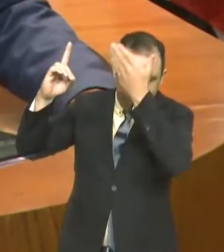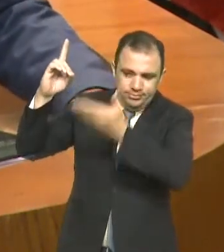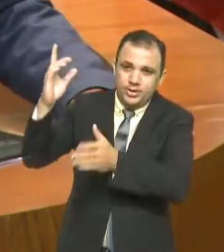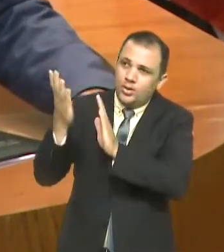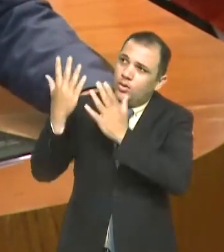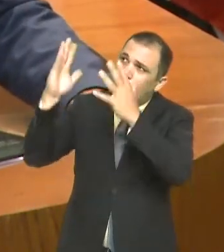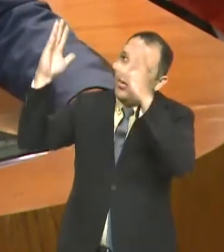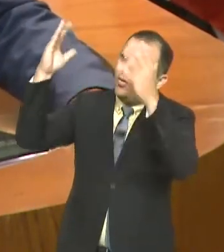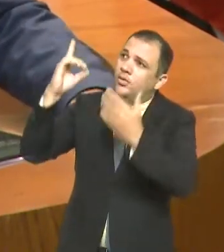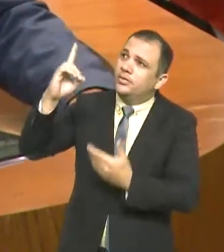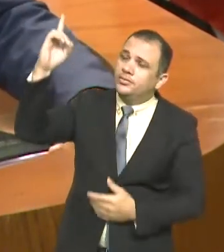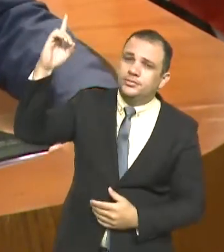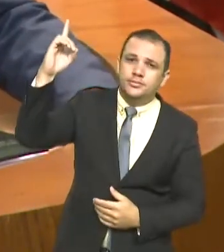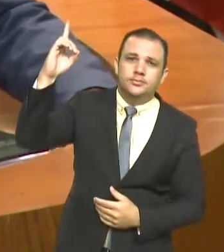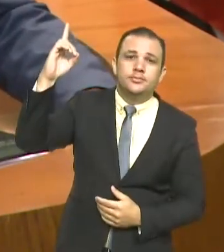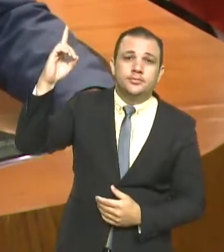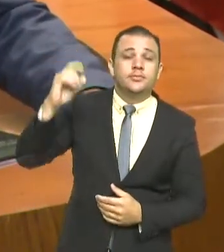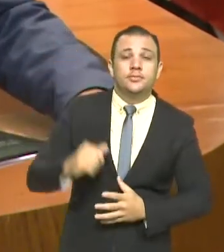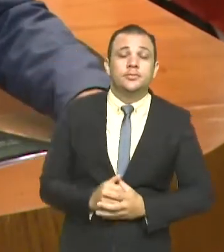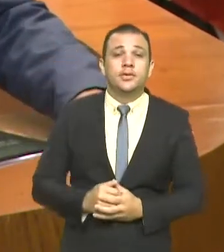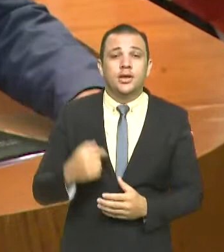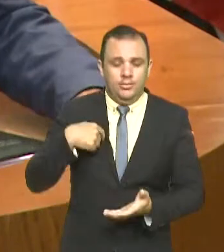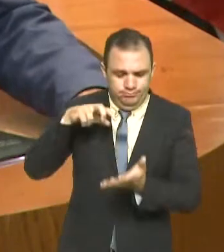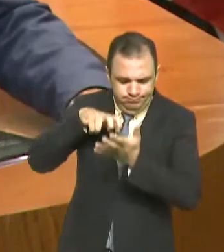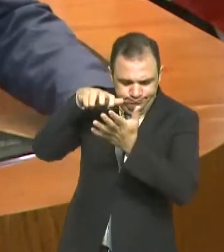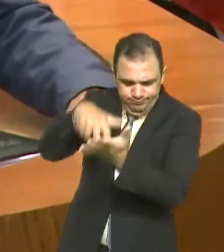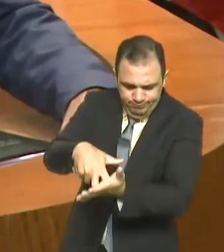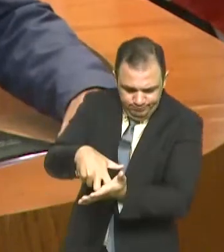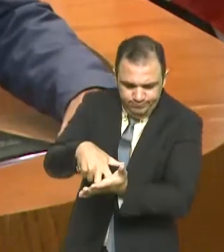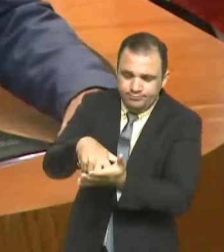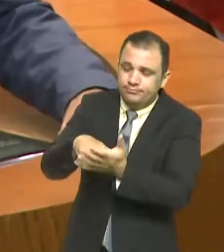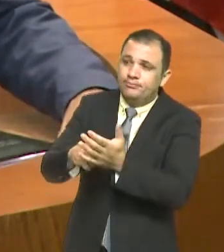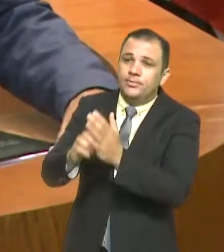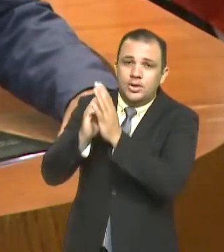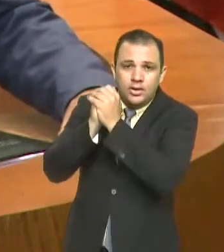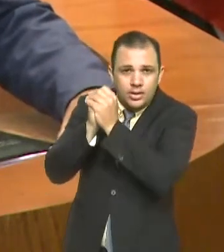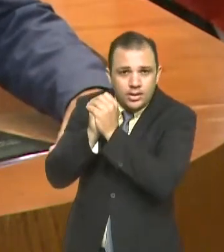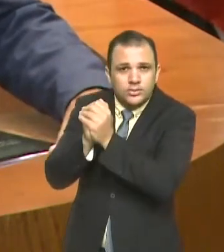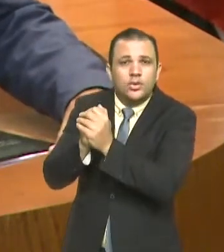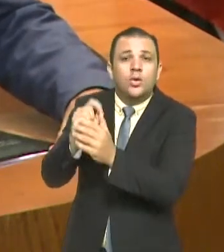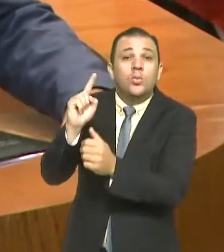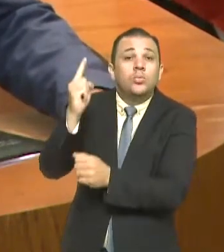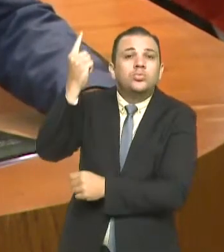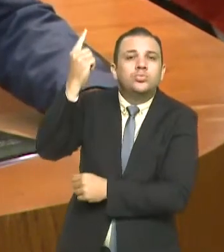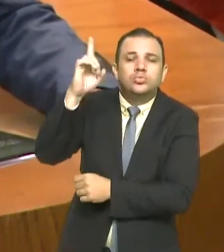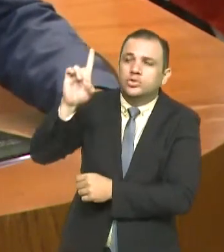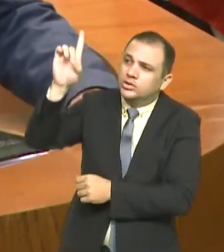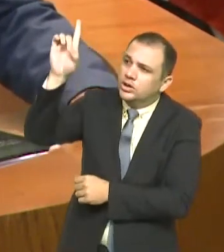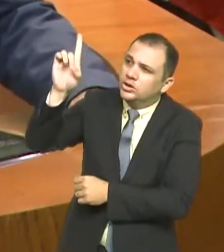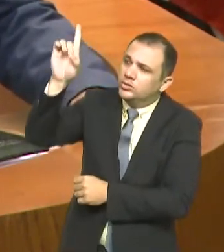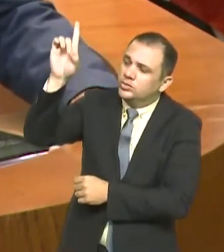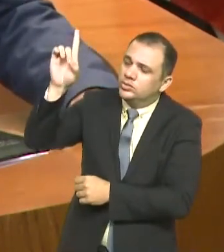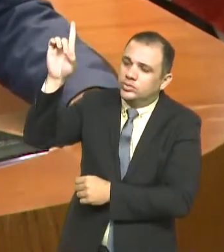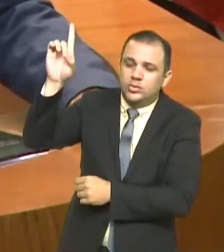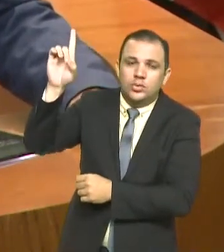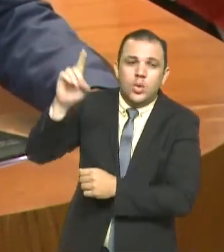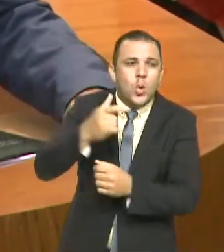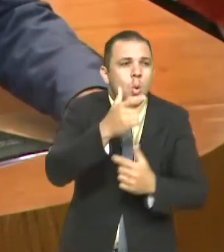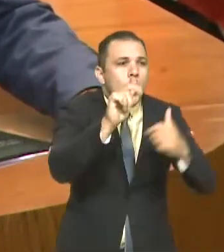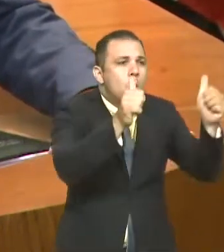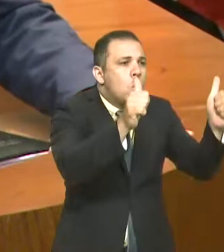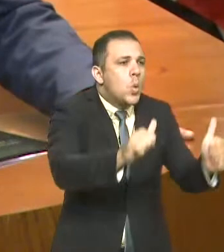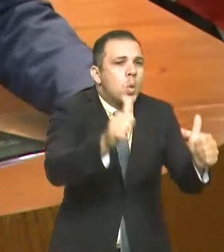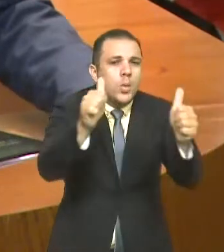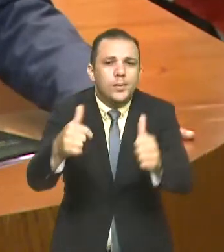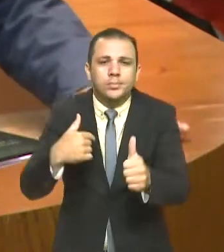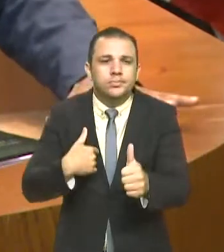glória. Eu só prostro meus joelhos para Deus. Para Deus. Eu não tenho ídolo. Eu só prostro